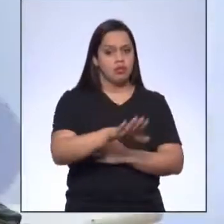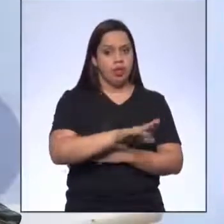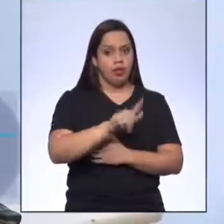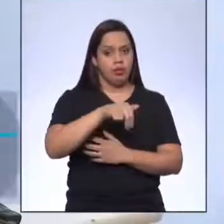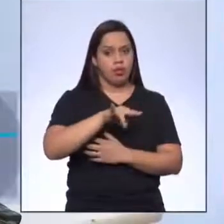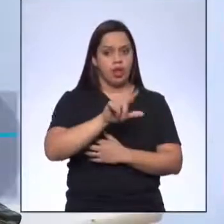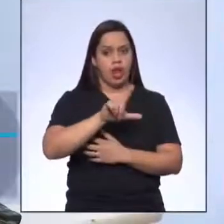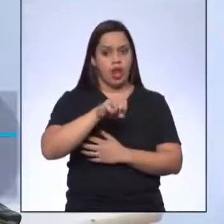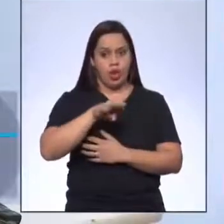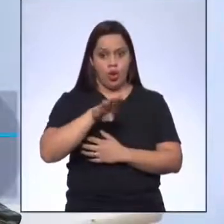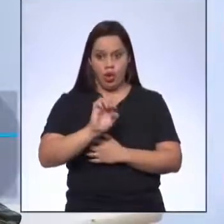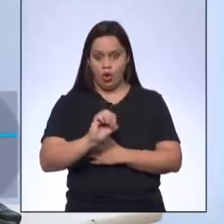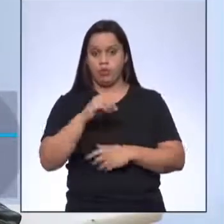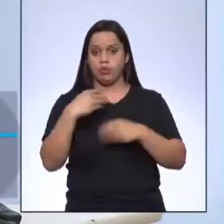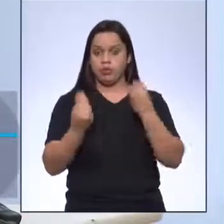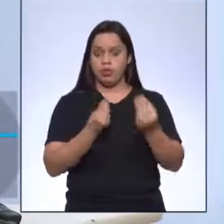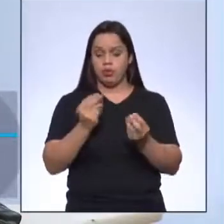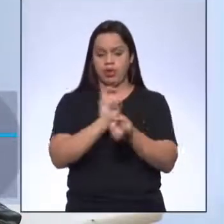uma das